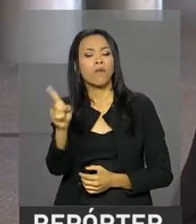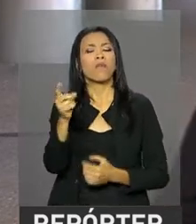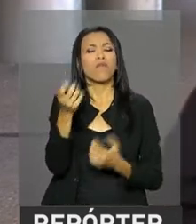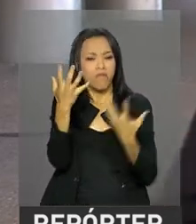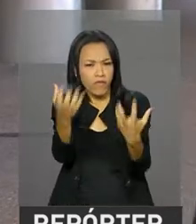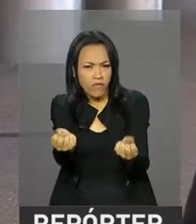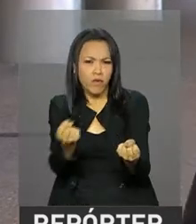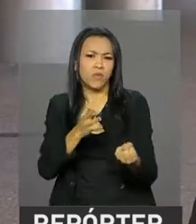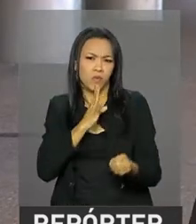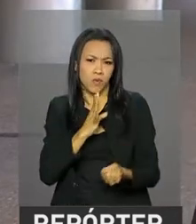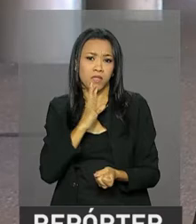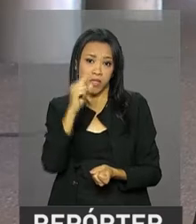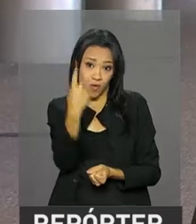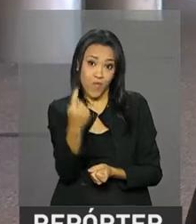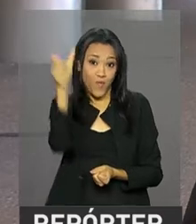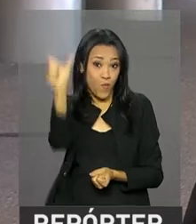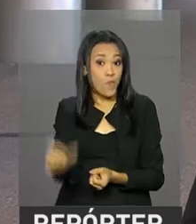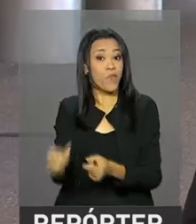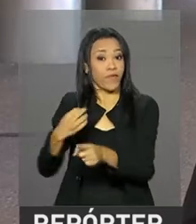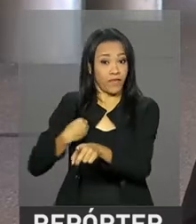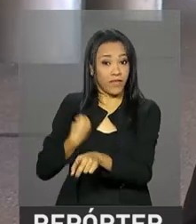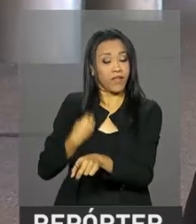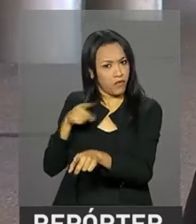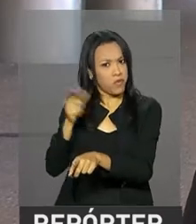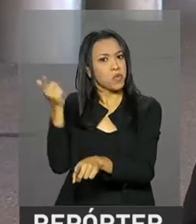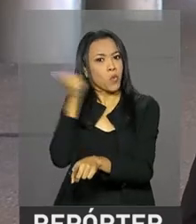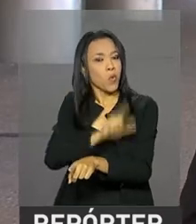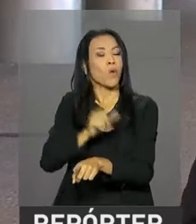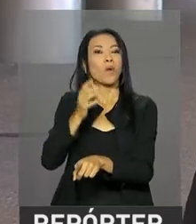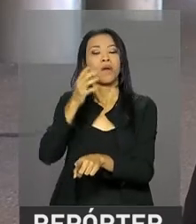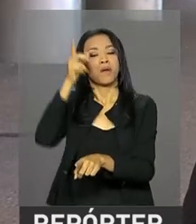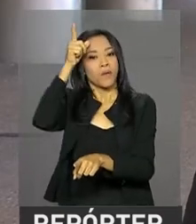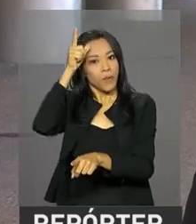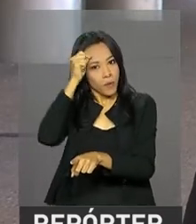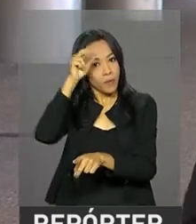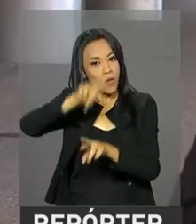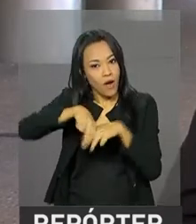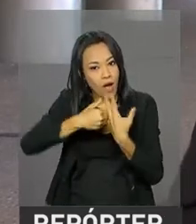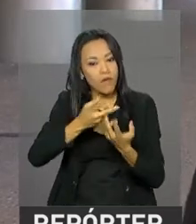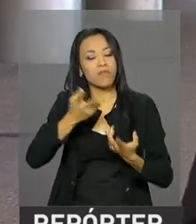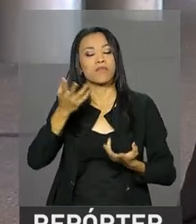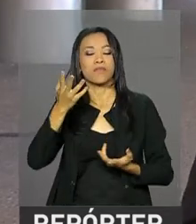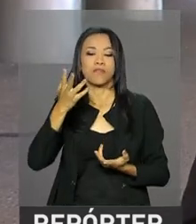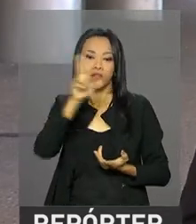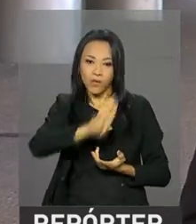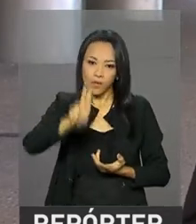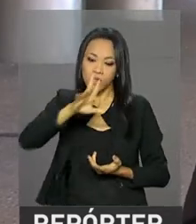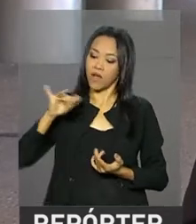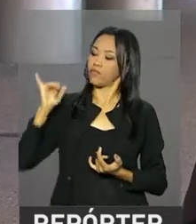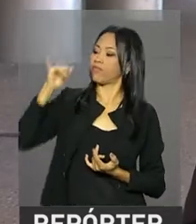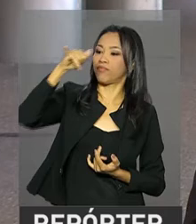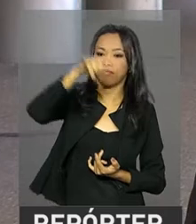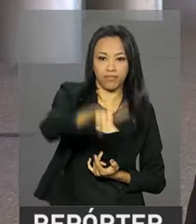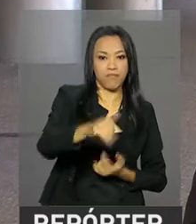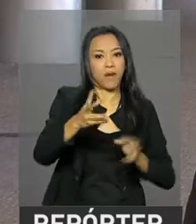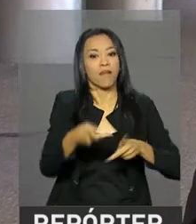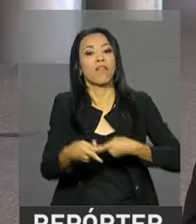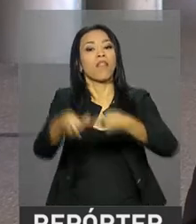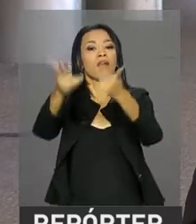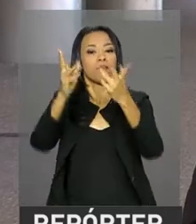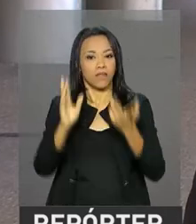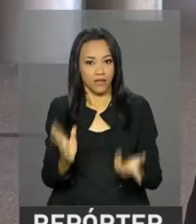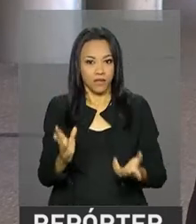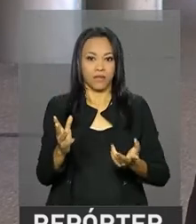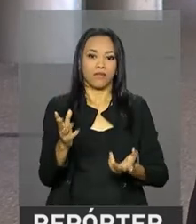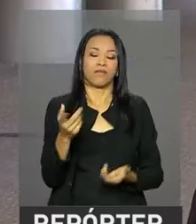história de uma dessas vidas que foram salvas graças ao transporte de órgãos para transplante realizado pelos aviões da